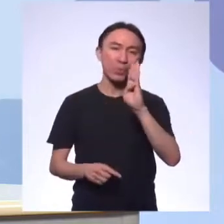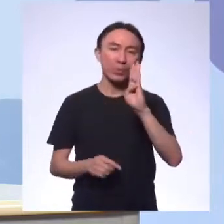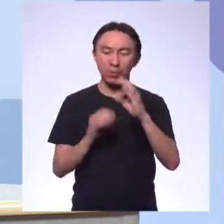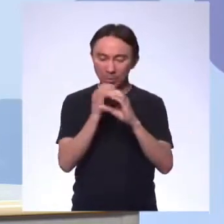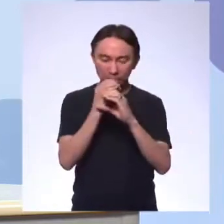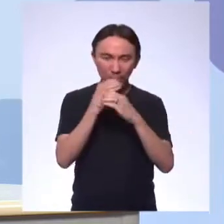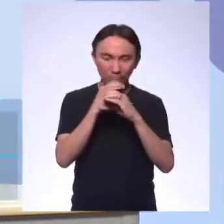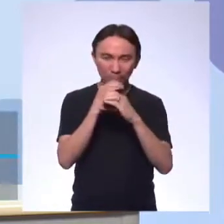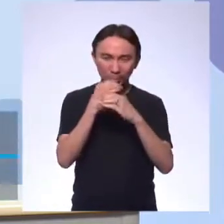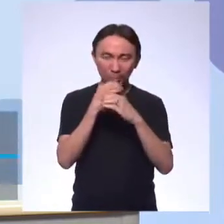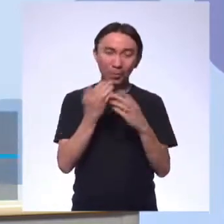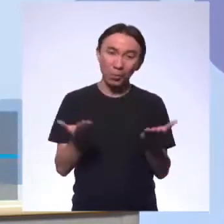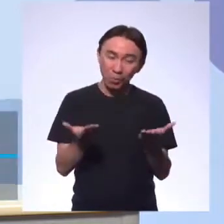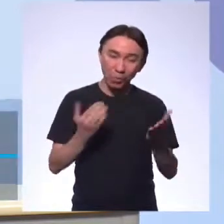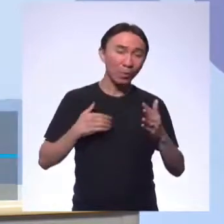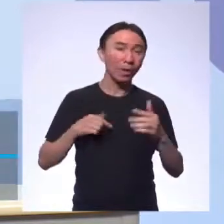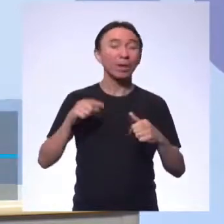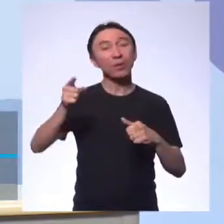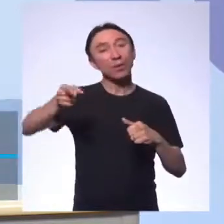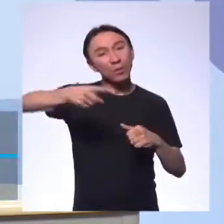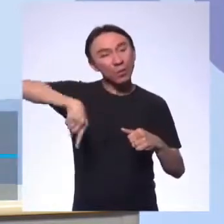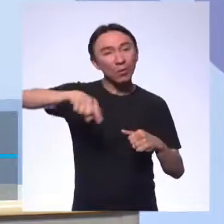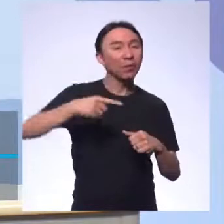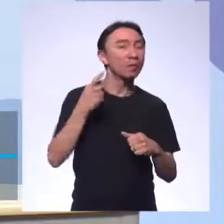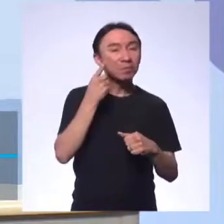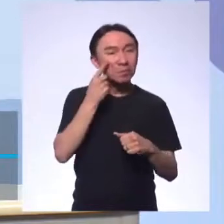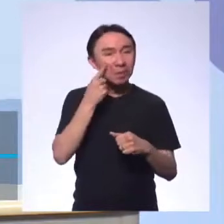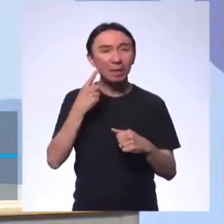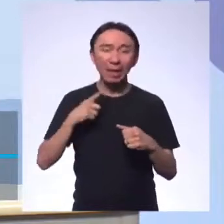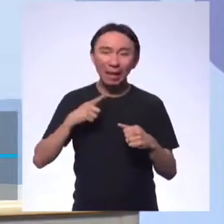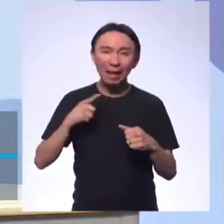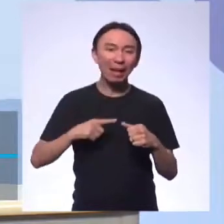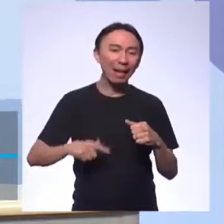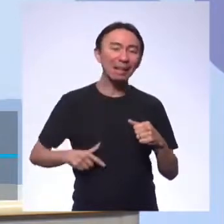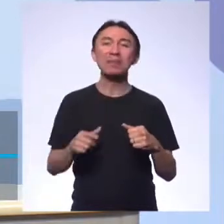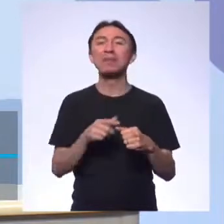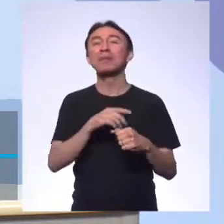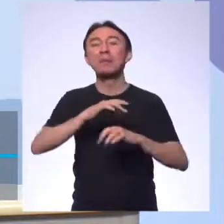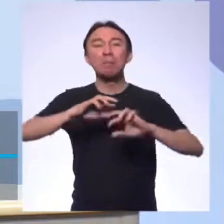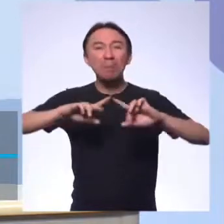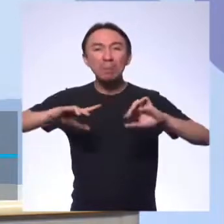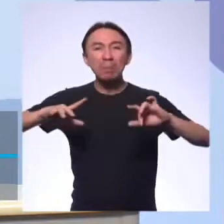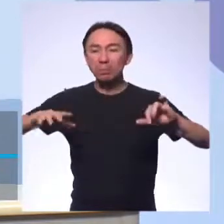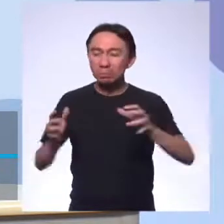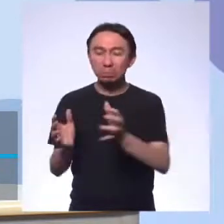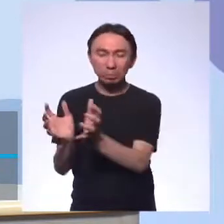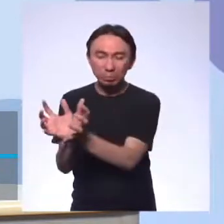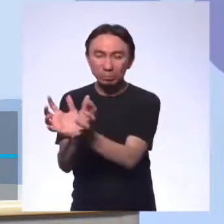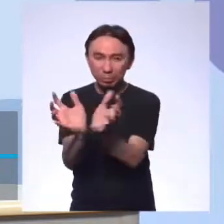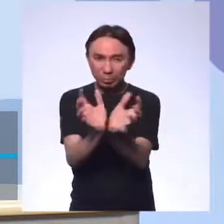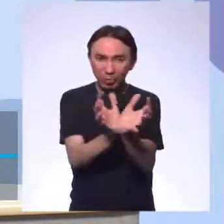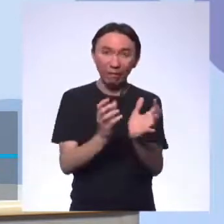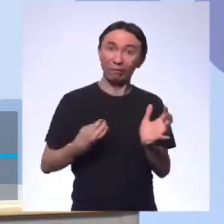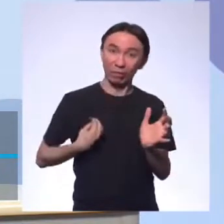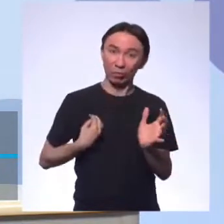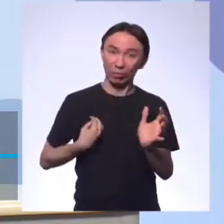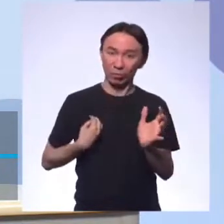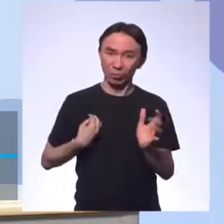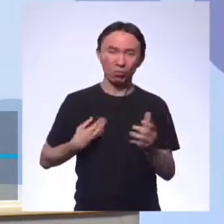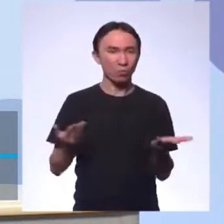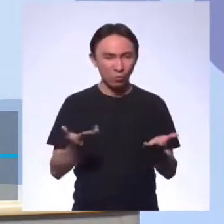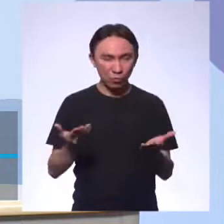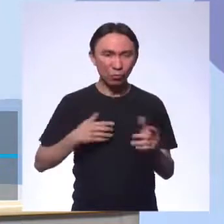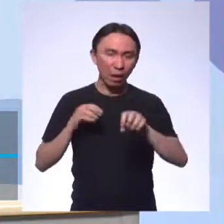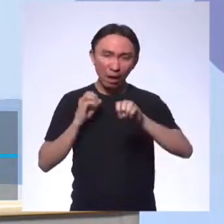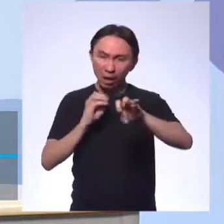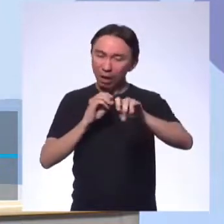hoje nós vamos falar sobre a classificação dos seres vivos. E quem vai dar essa aula é a professora Dani. Mas antes vamos fazer o quê?